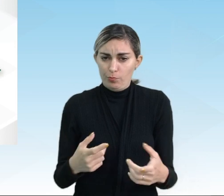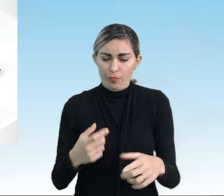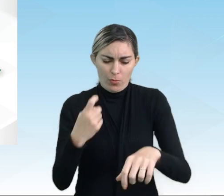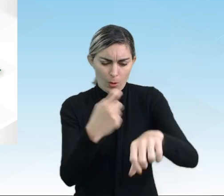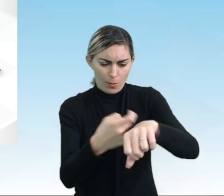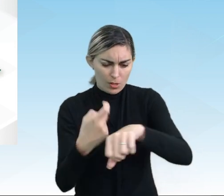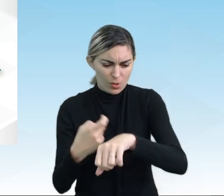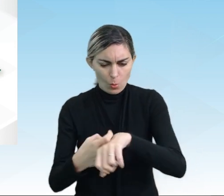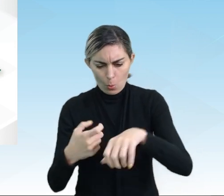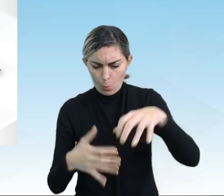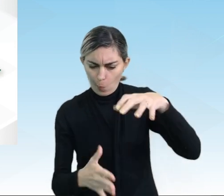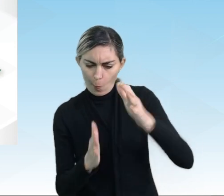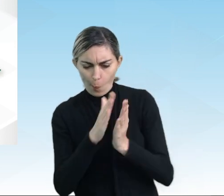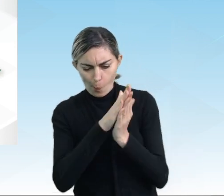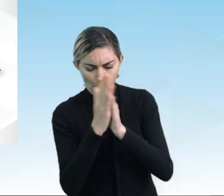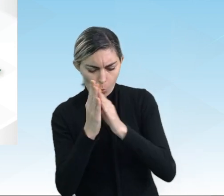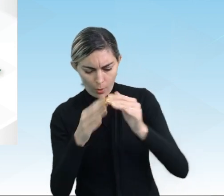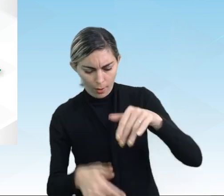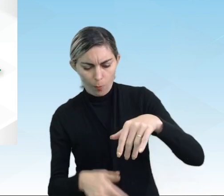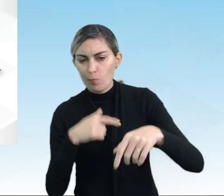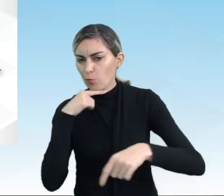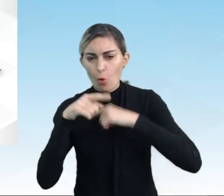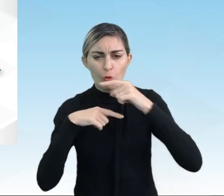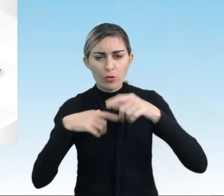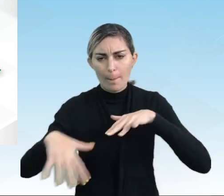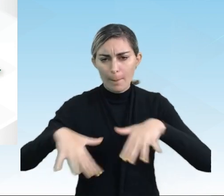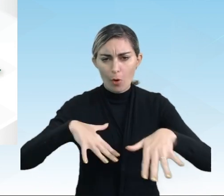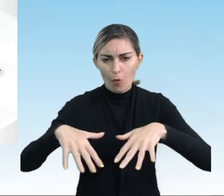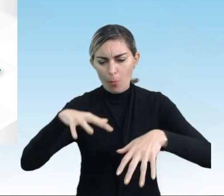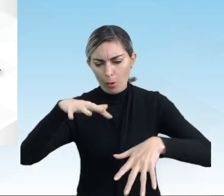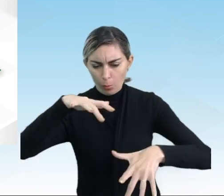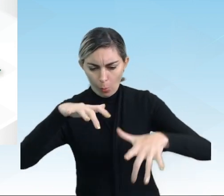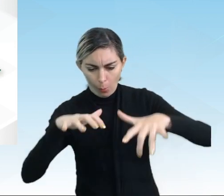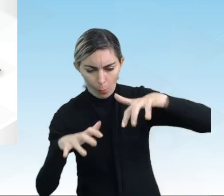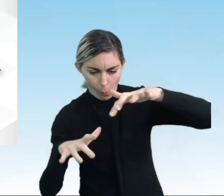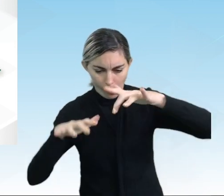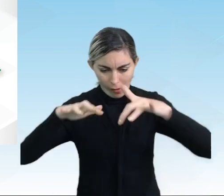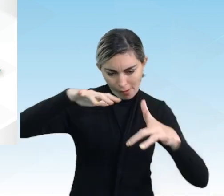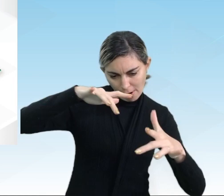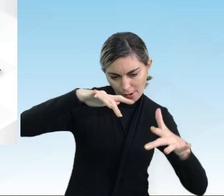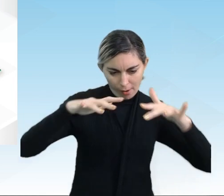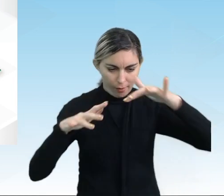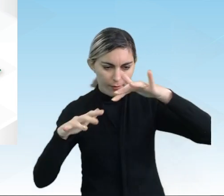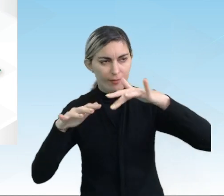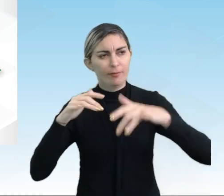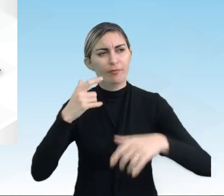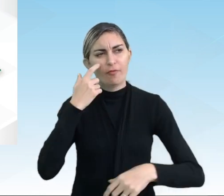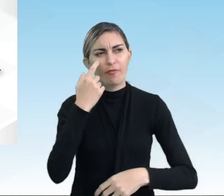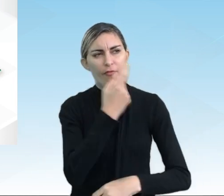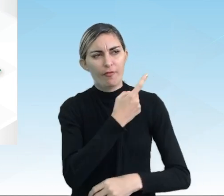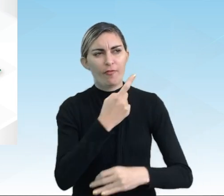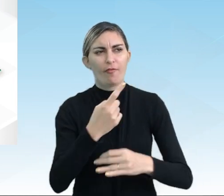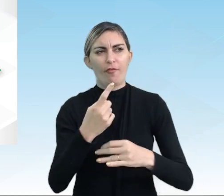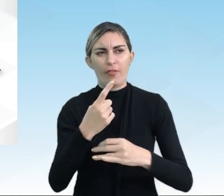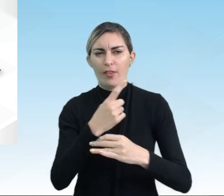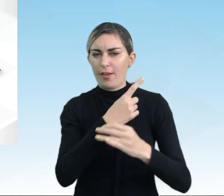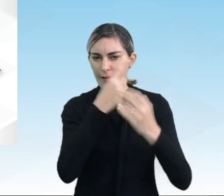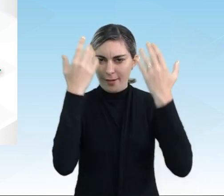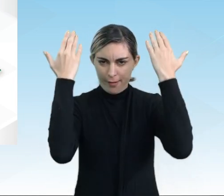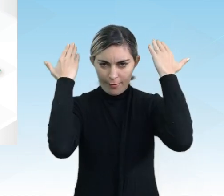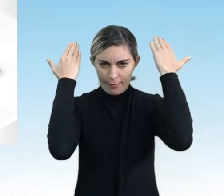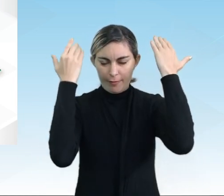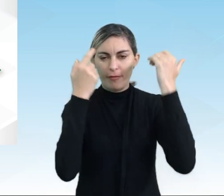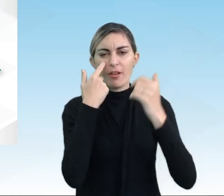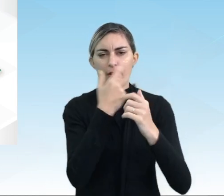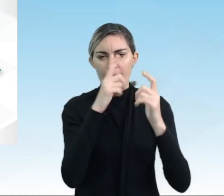às outras, o boneco ele não iria se movimentar. E aí a gente tem umas imagens de algumas